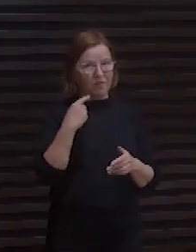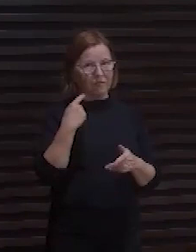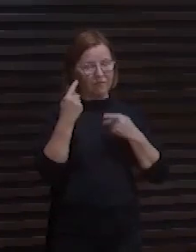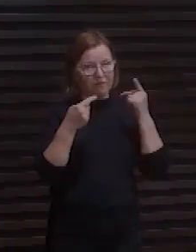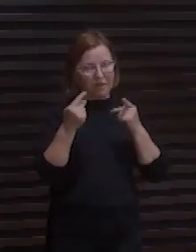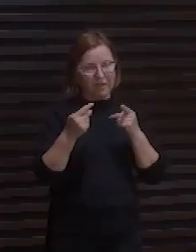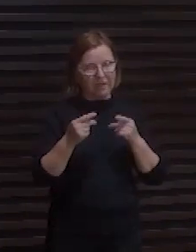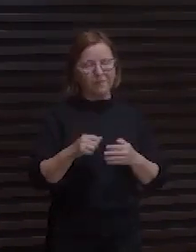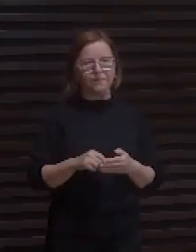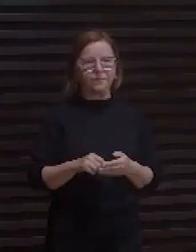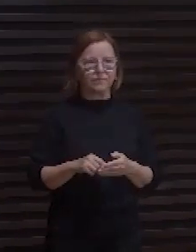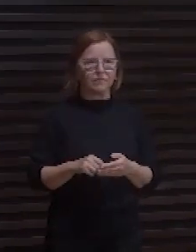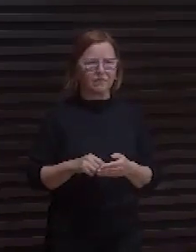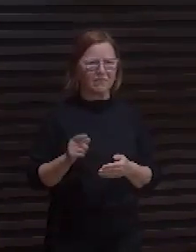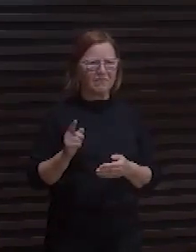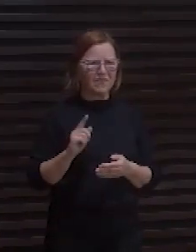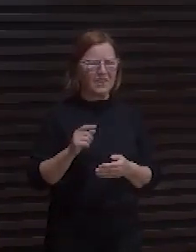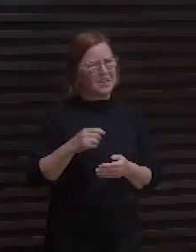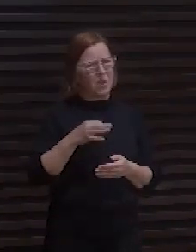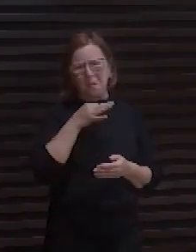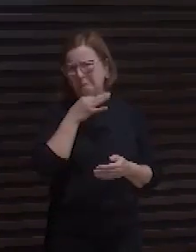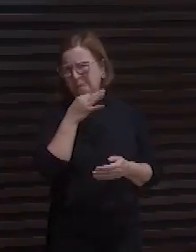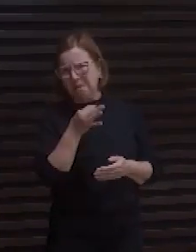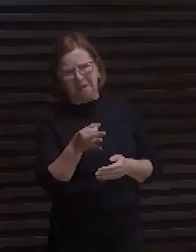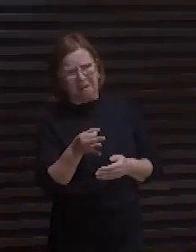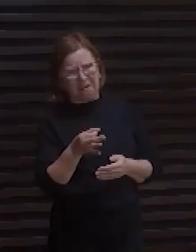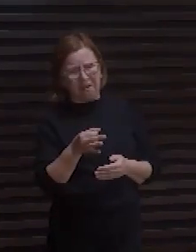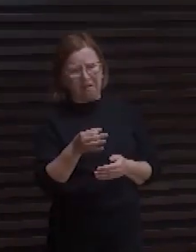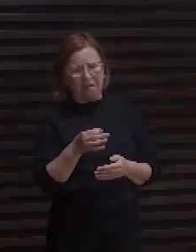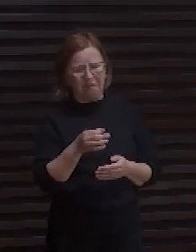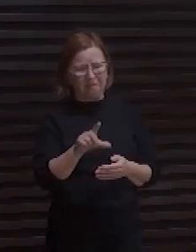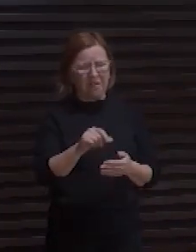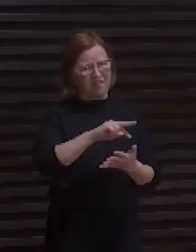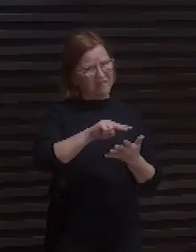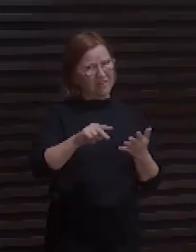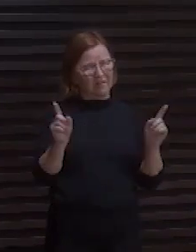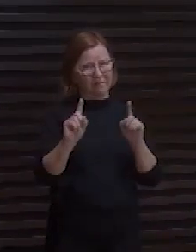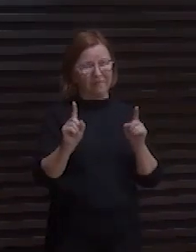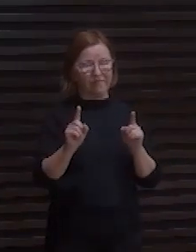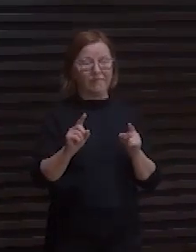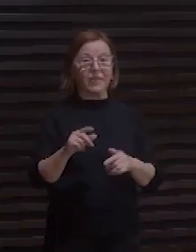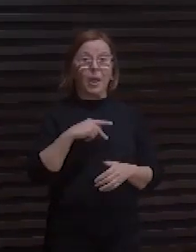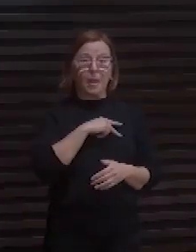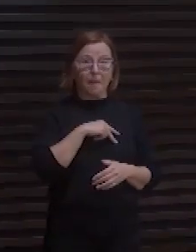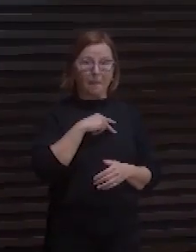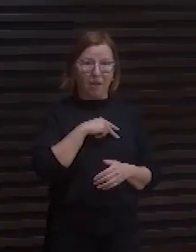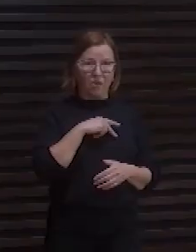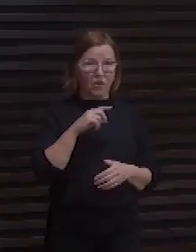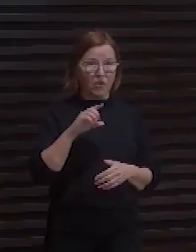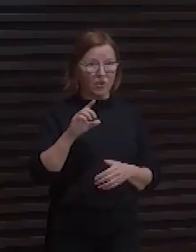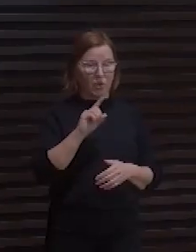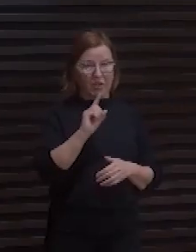não está fazendo uma mera sugestão com múltiplas escolhas. Ele só não está determinando